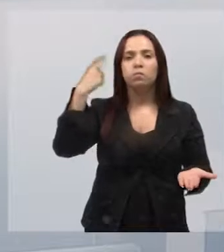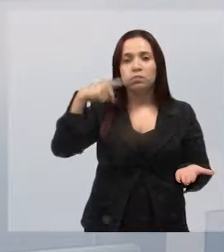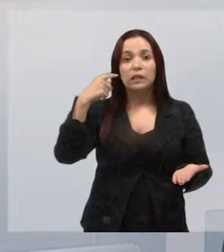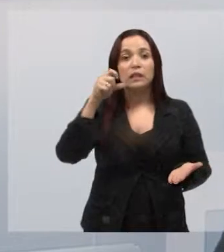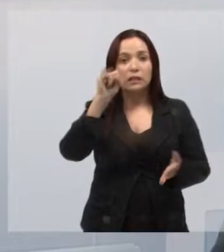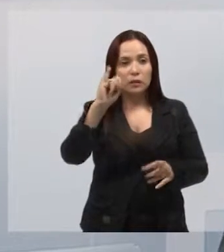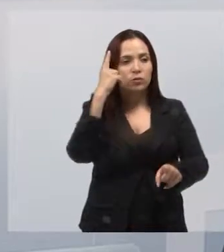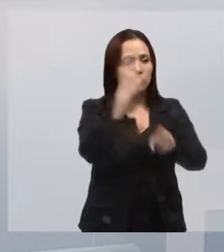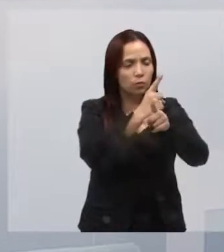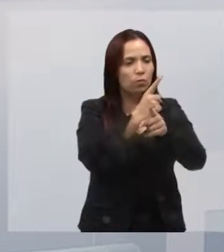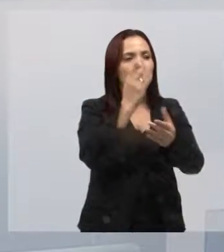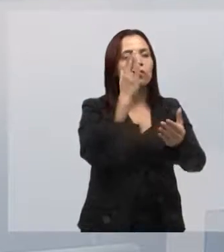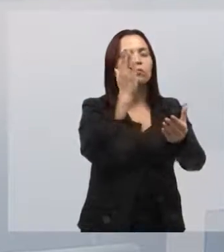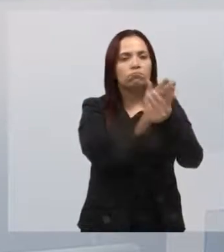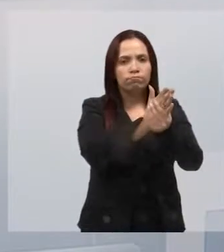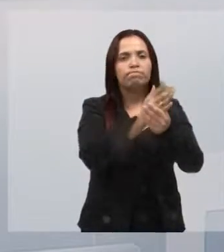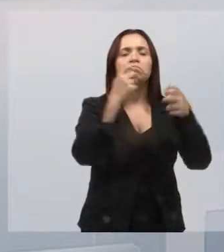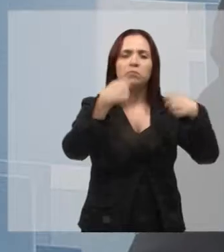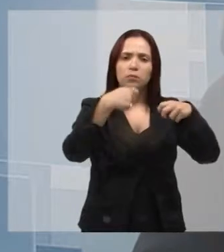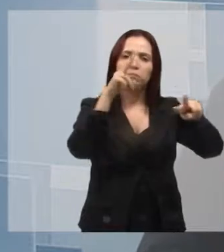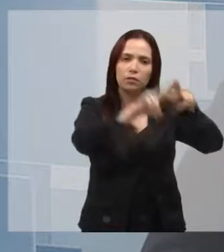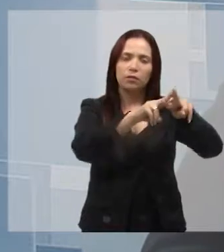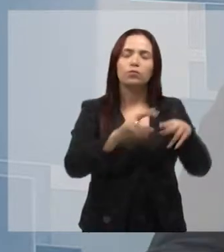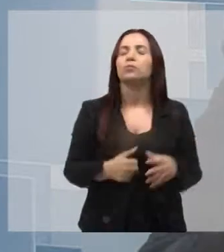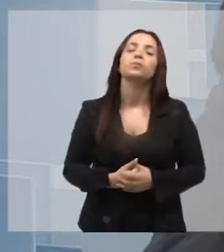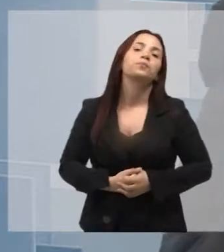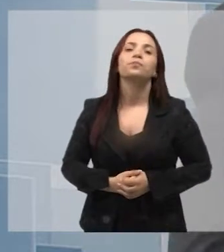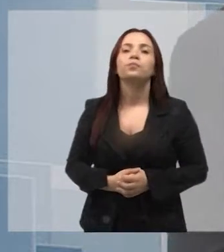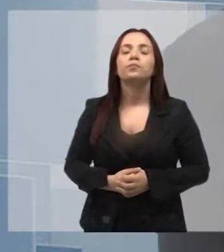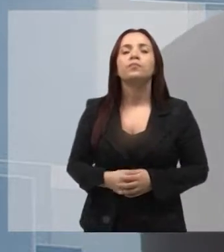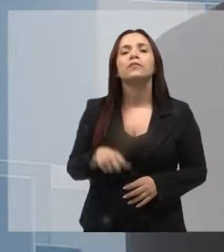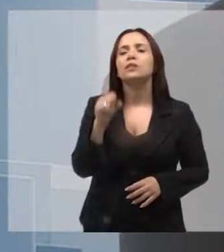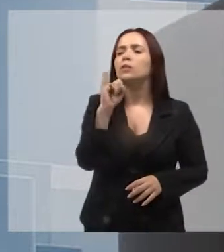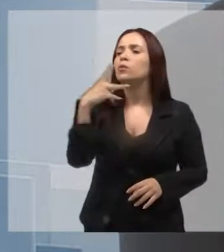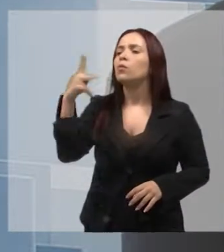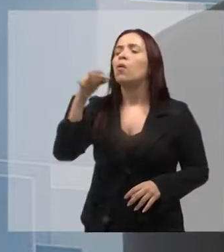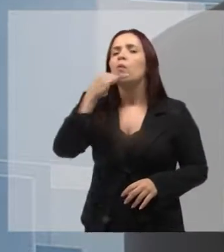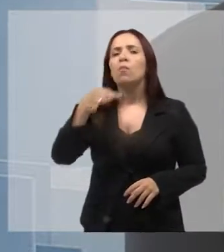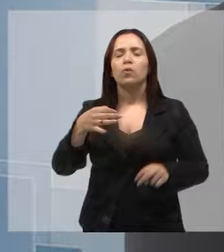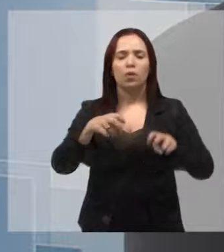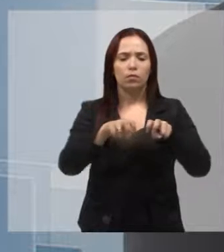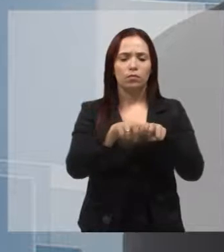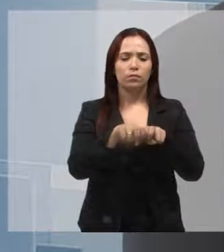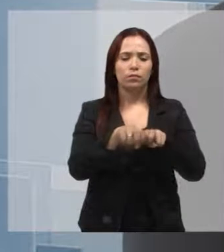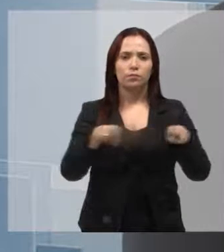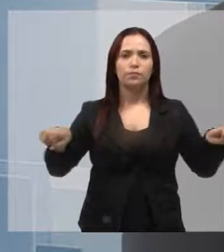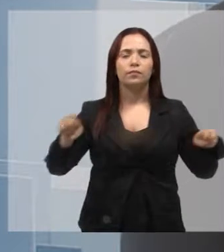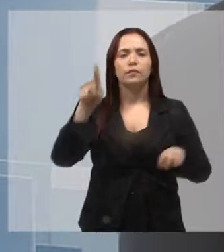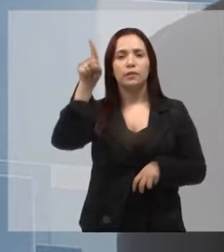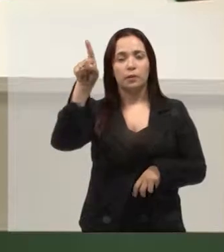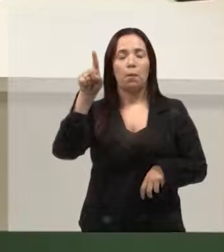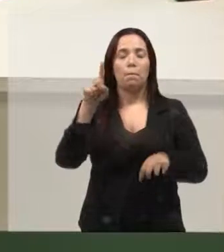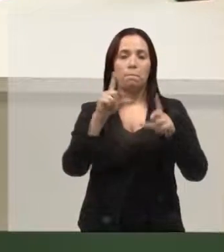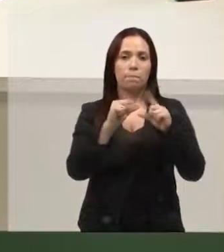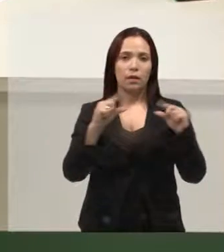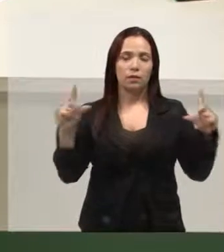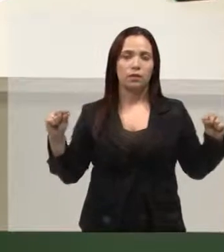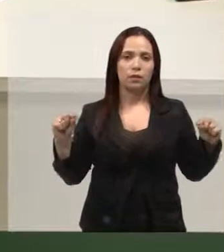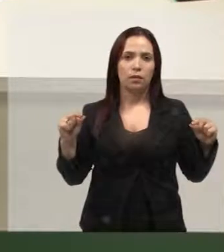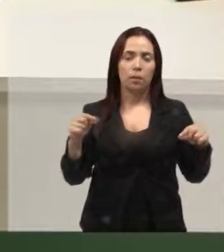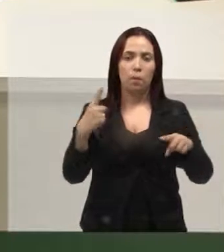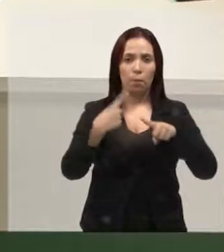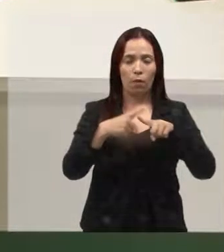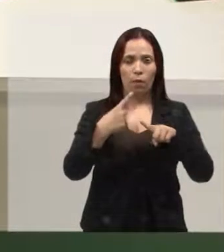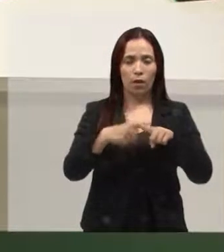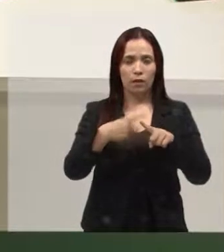condenado, tem que pagar. Como é que o senhor está vendo essa questão da eleição da mesa lá em Brasília? No